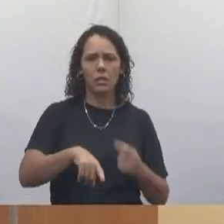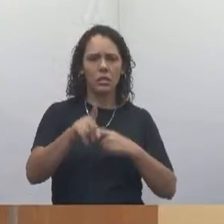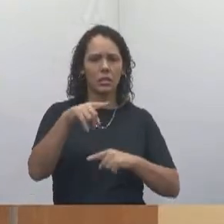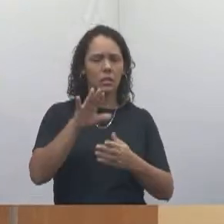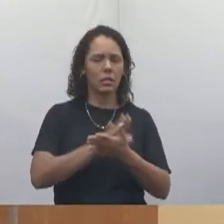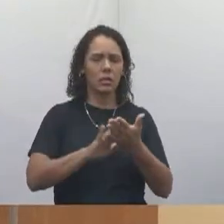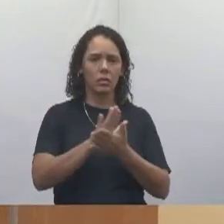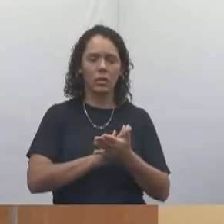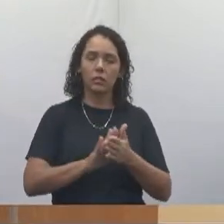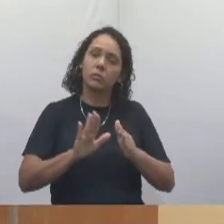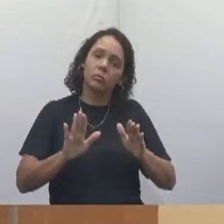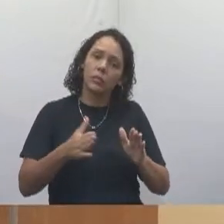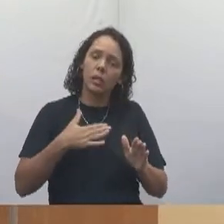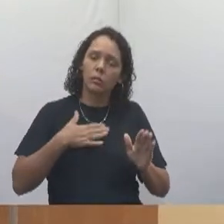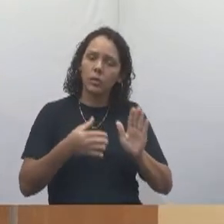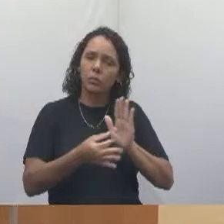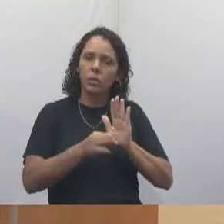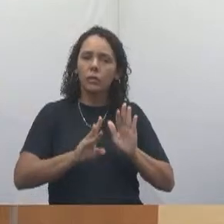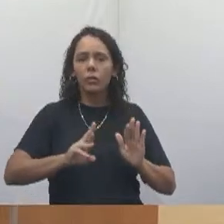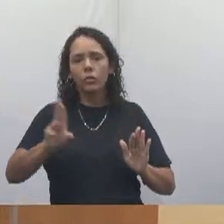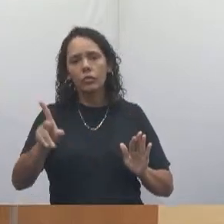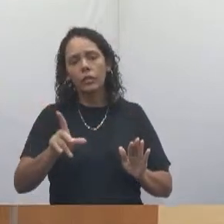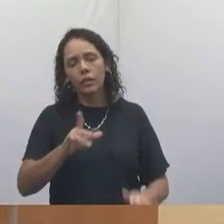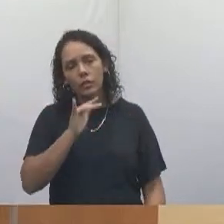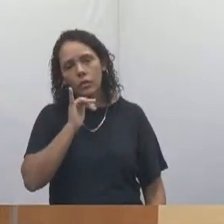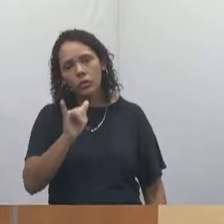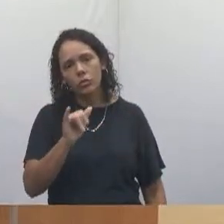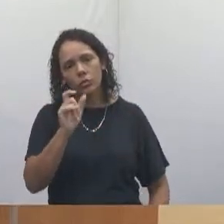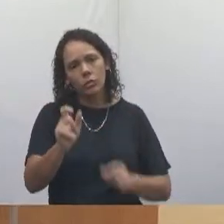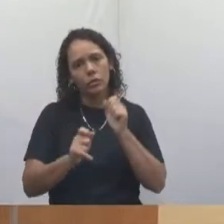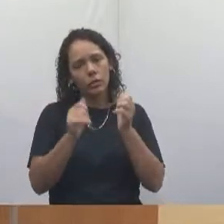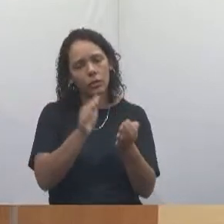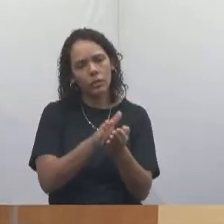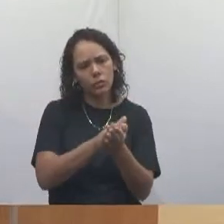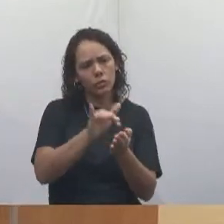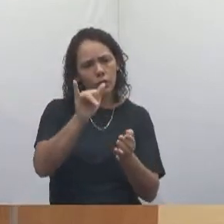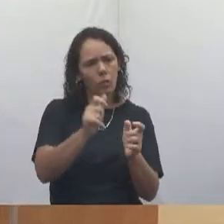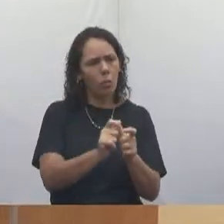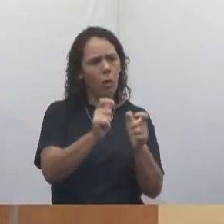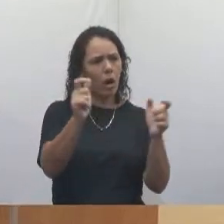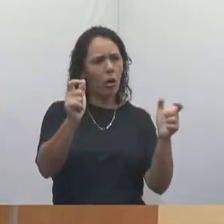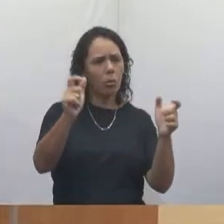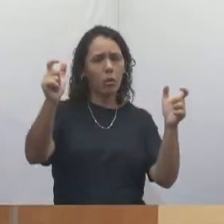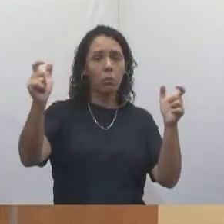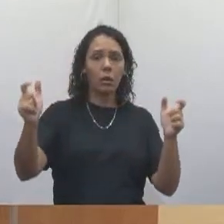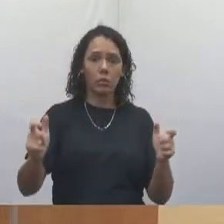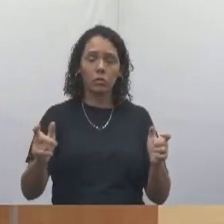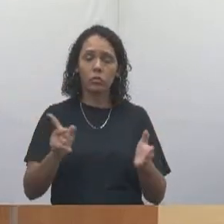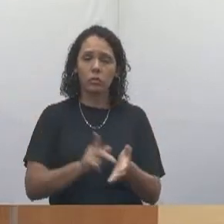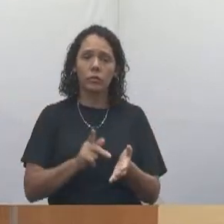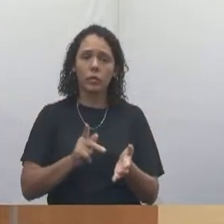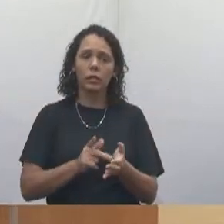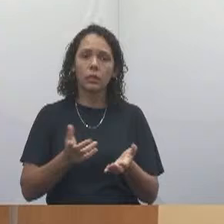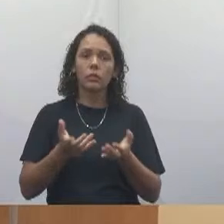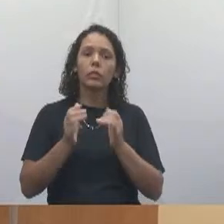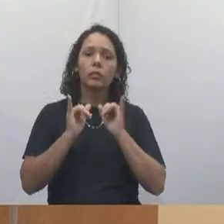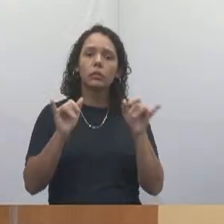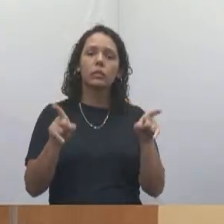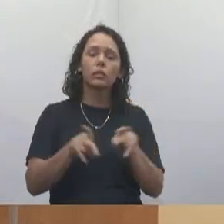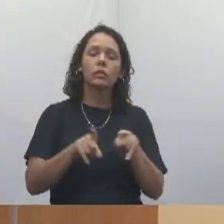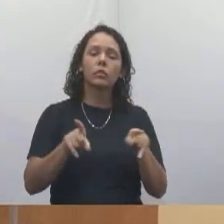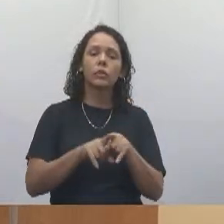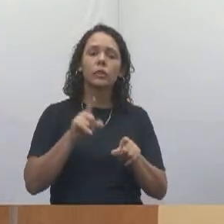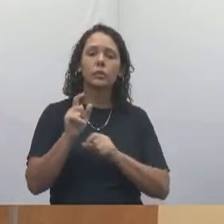eu costumo dizer que não. Né, eu acho que Jacareí de uns anos para cá cresceu e cresceu muito. Eu quero dizer que